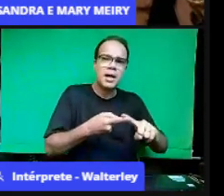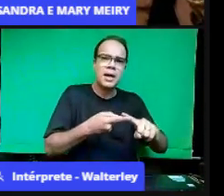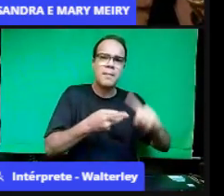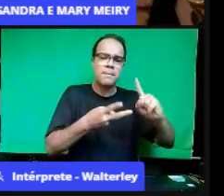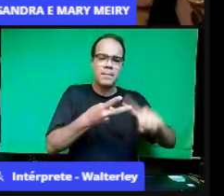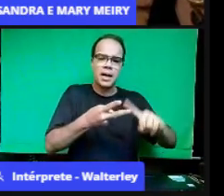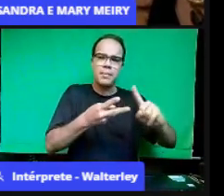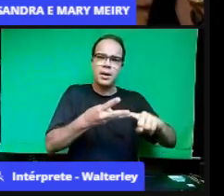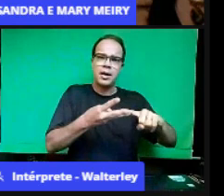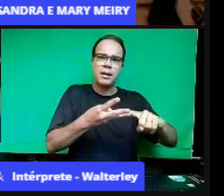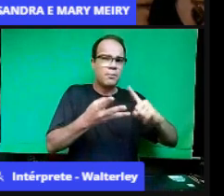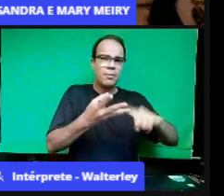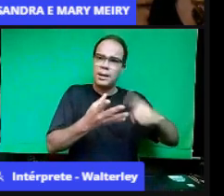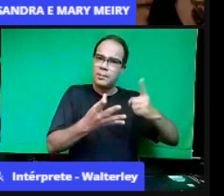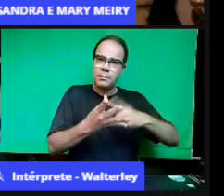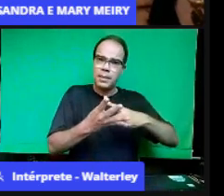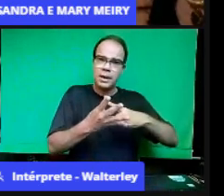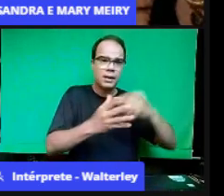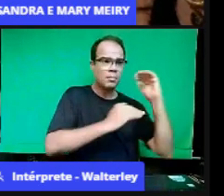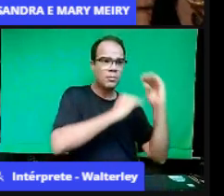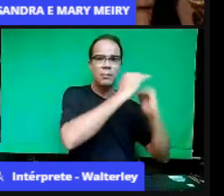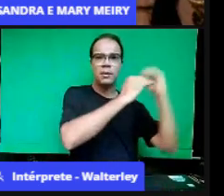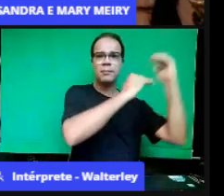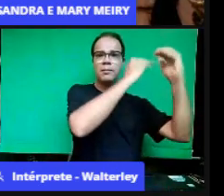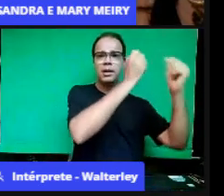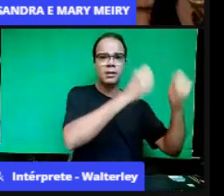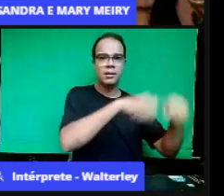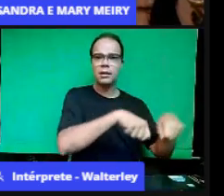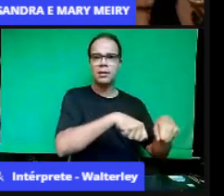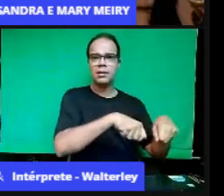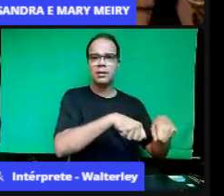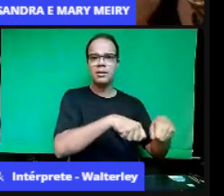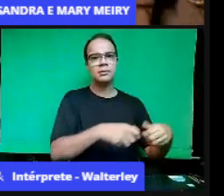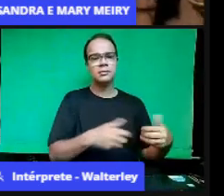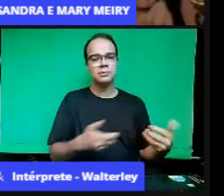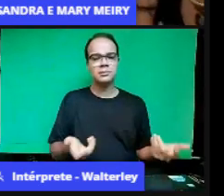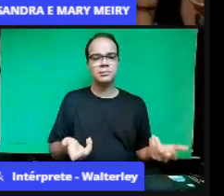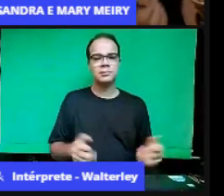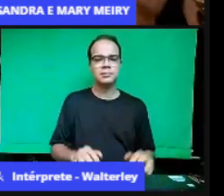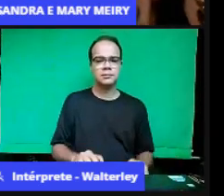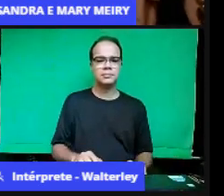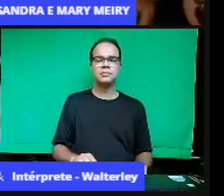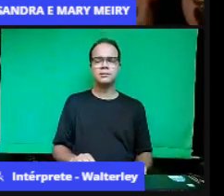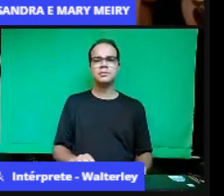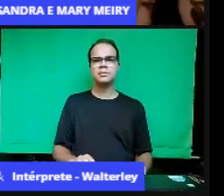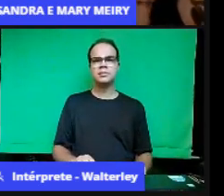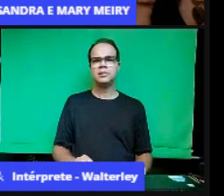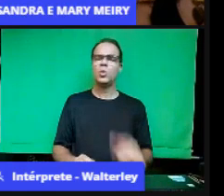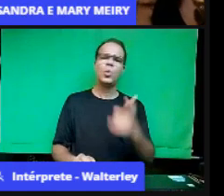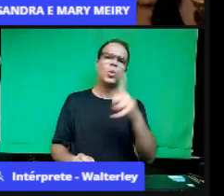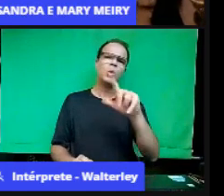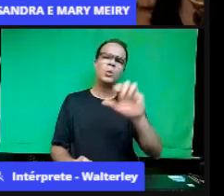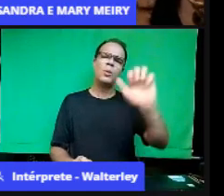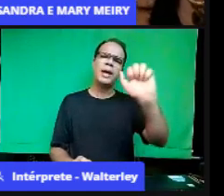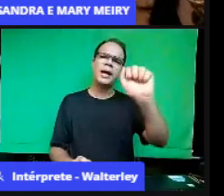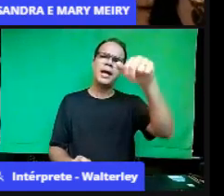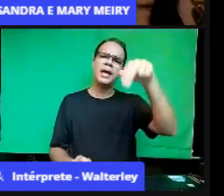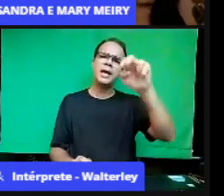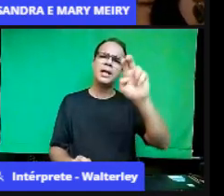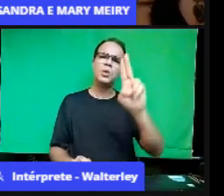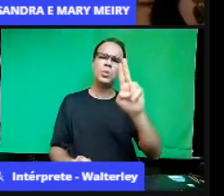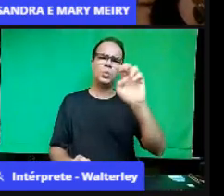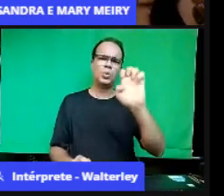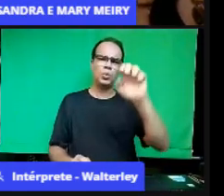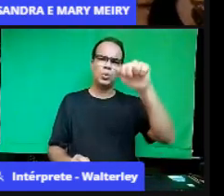desenvolvimento, né? Anuência parental. O que é isso, Mari? Que palavrão é